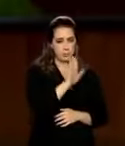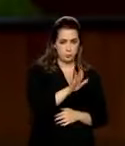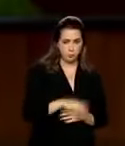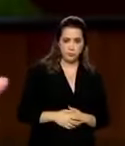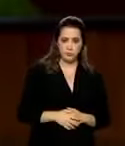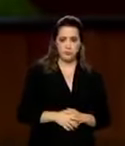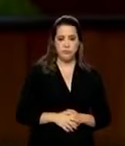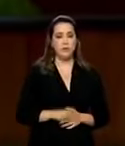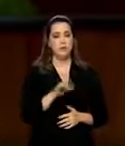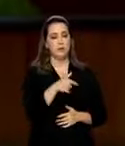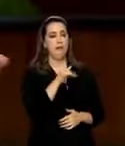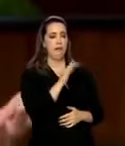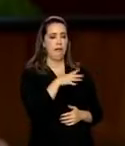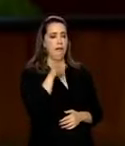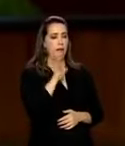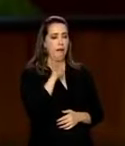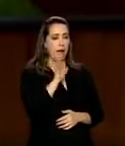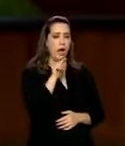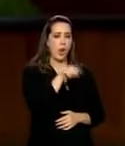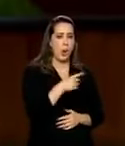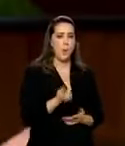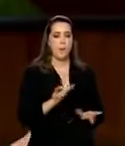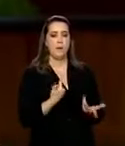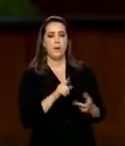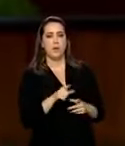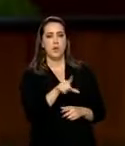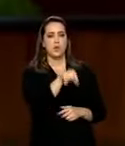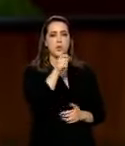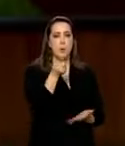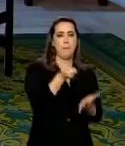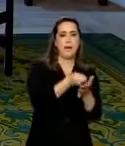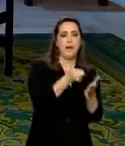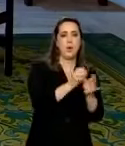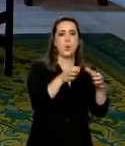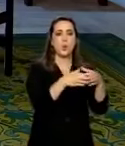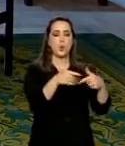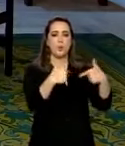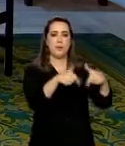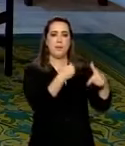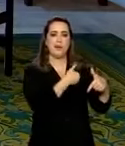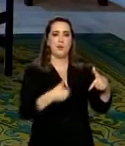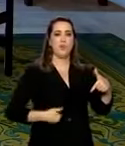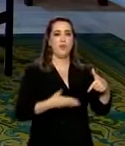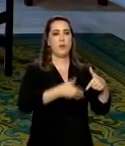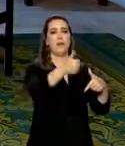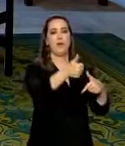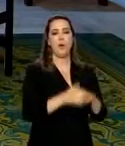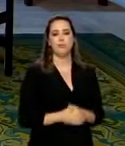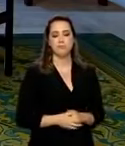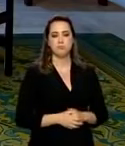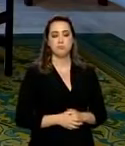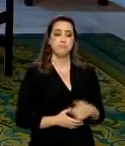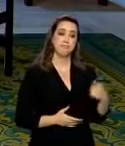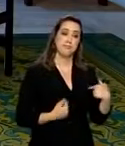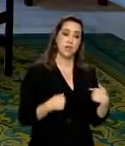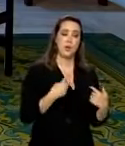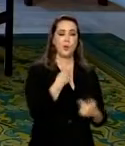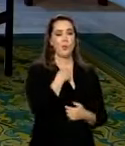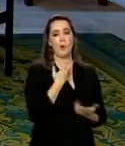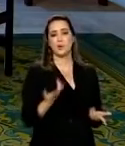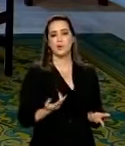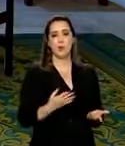parlamentar, apresenta um projeto para pagar melhor uma determinada categoria de servidor público. É bacana, eu sou obrigado a vetar aqui. Agora, se eu não